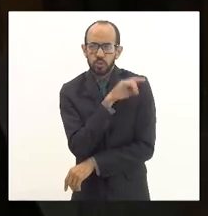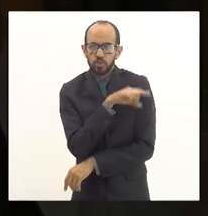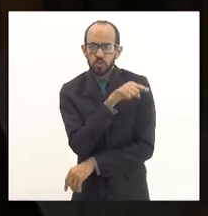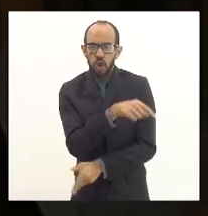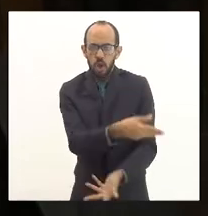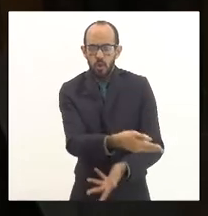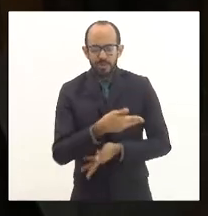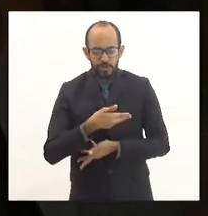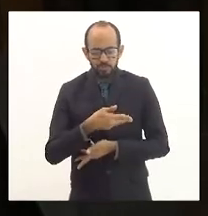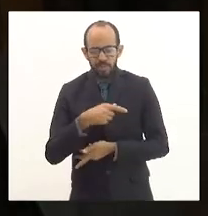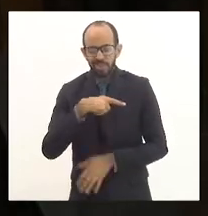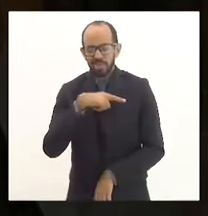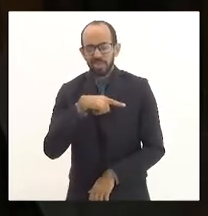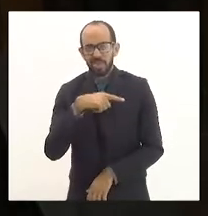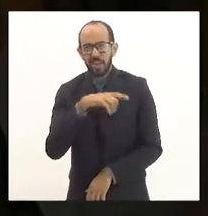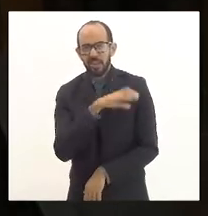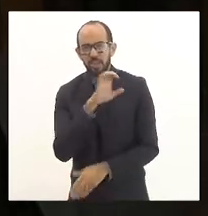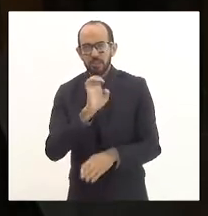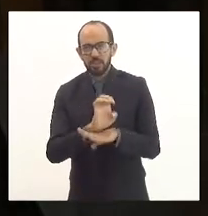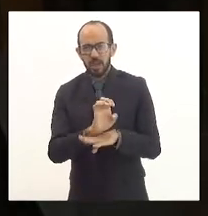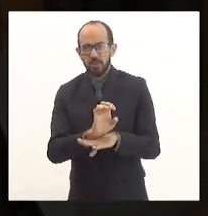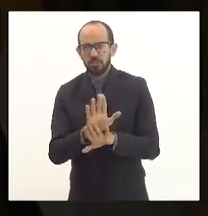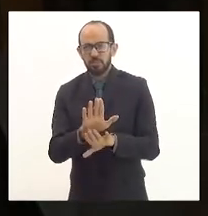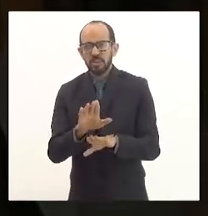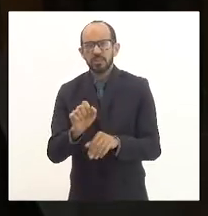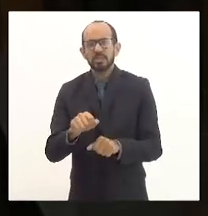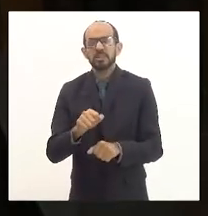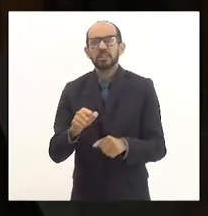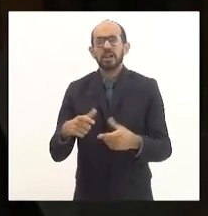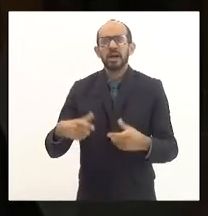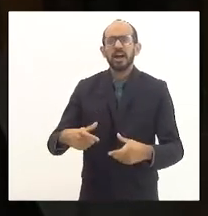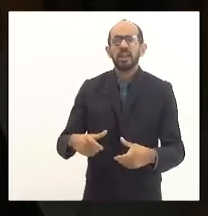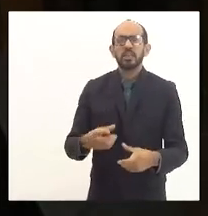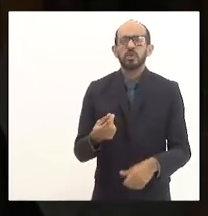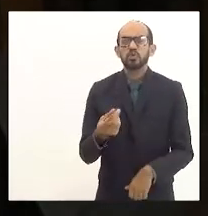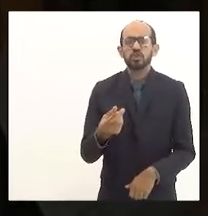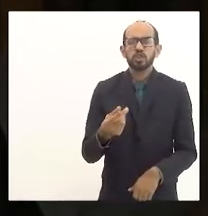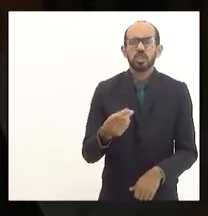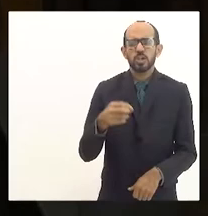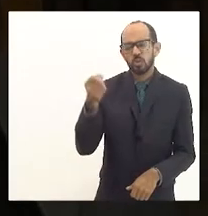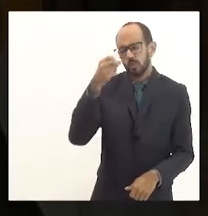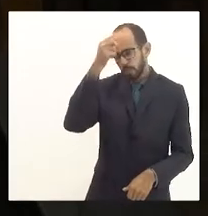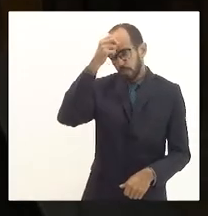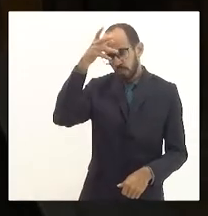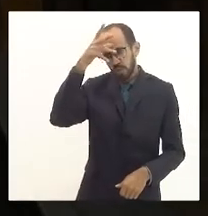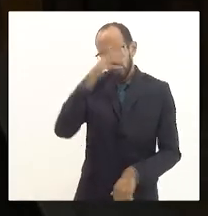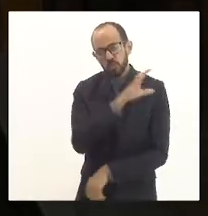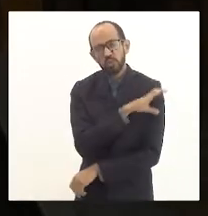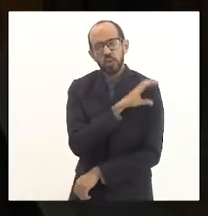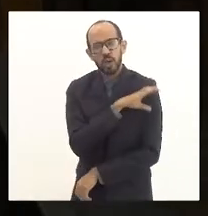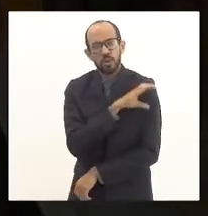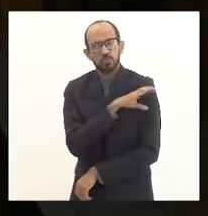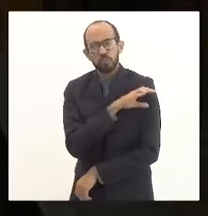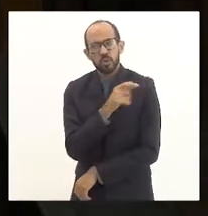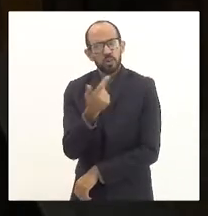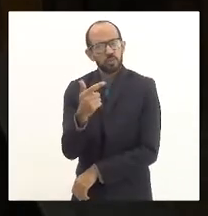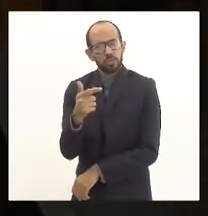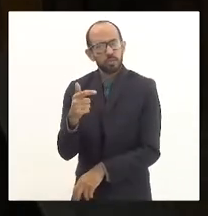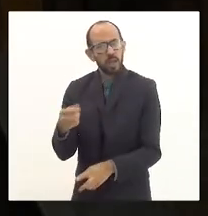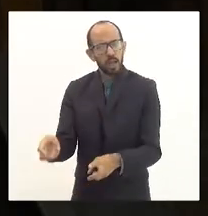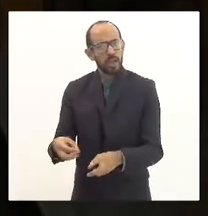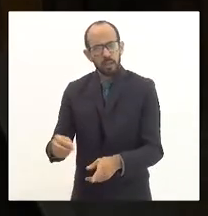atender a população Cadê os meninos que estão indo para Campos o Prefeito Não está cumprindo com a sua